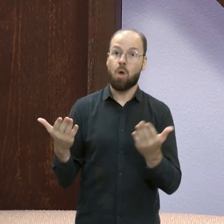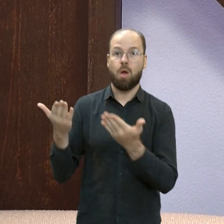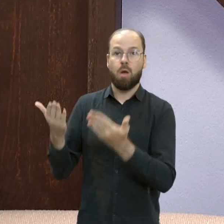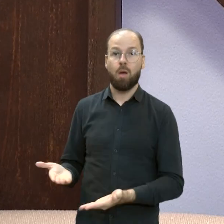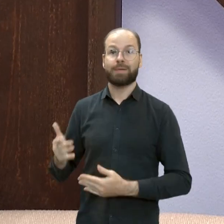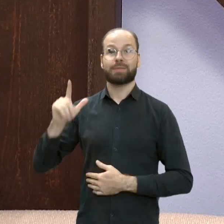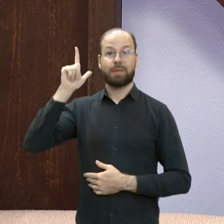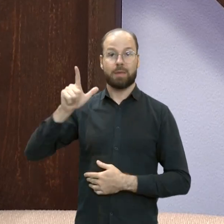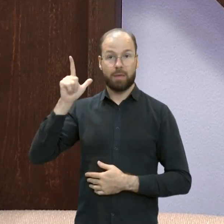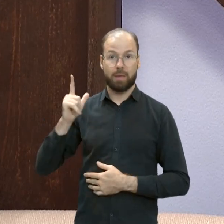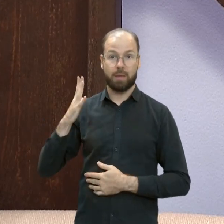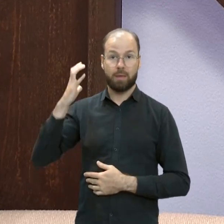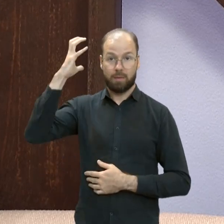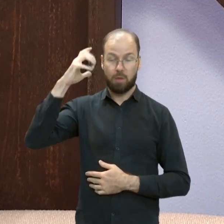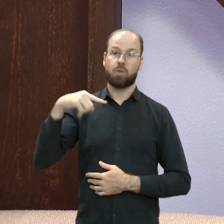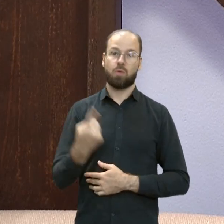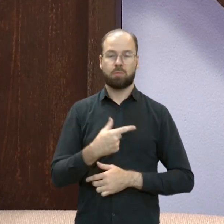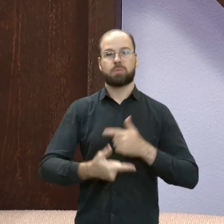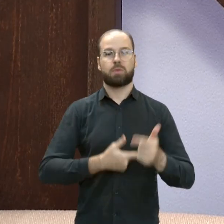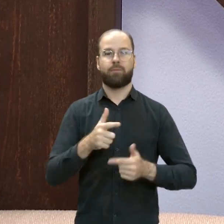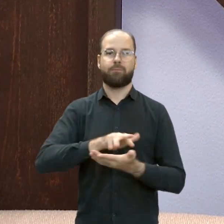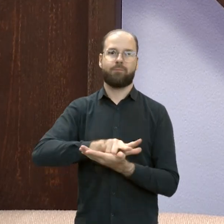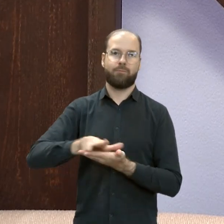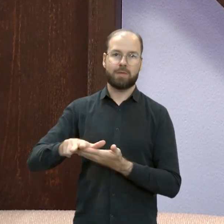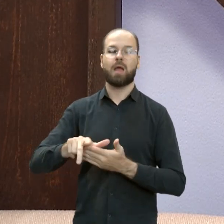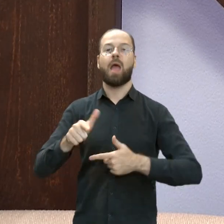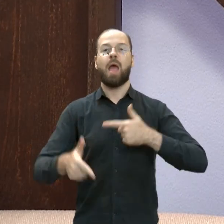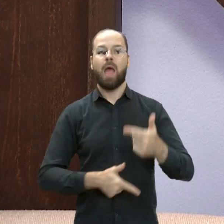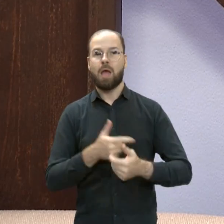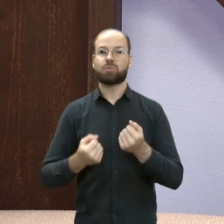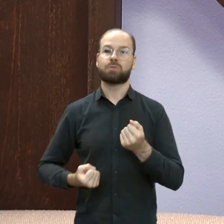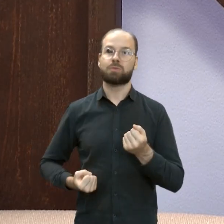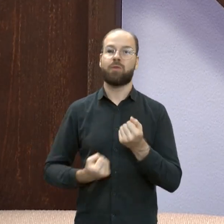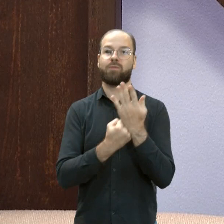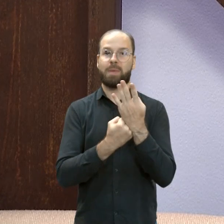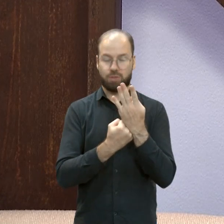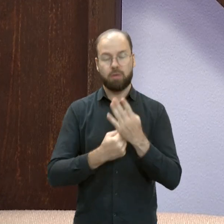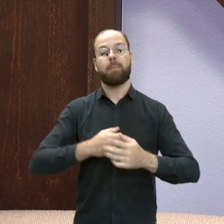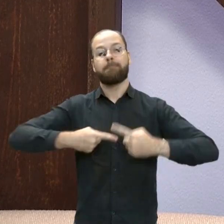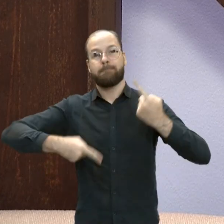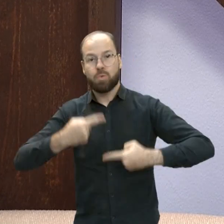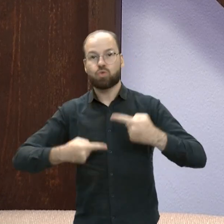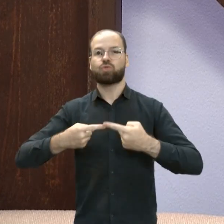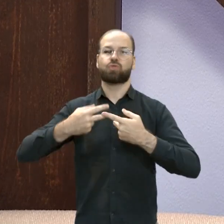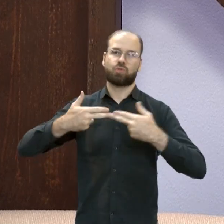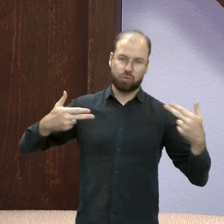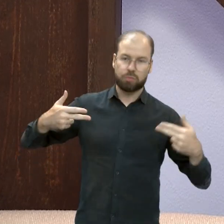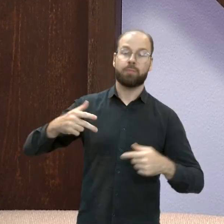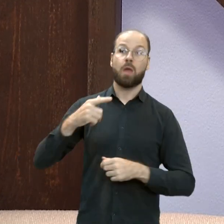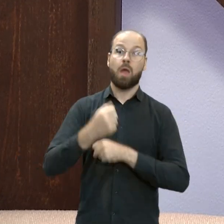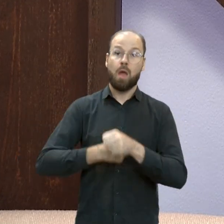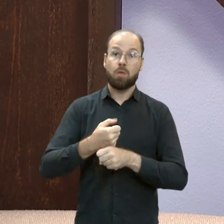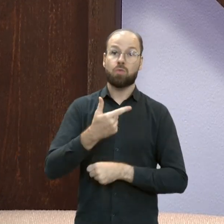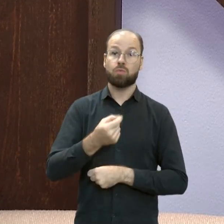a gente faz isso a partir de várias ações formativas, políticas, né? Em 2020